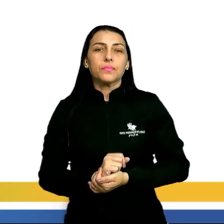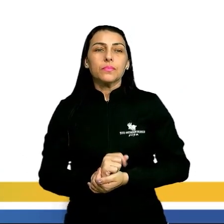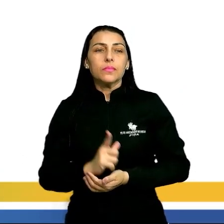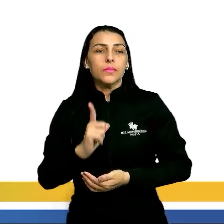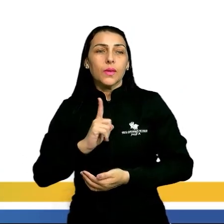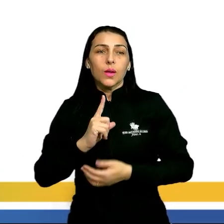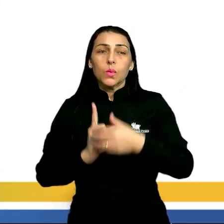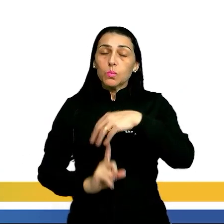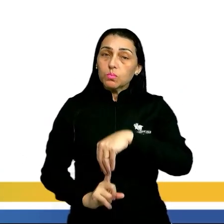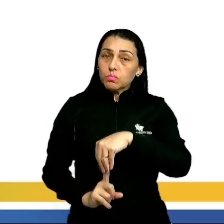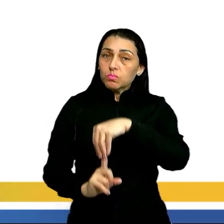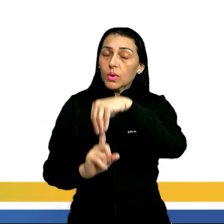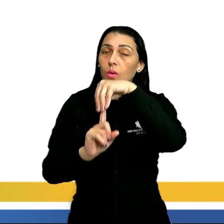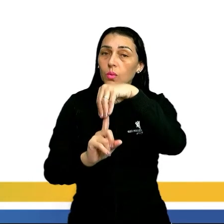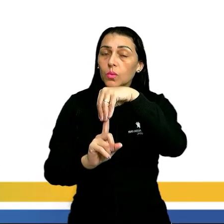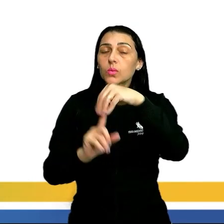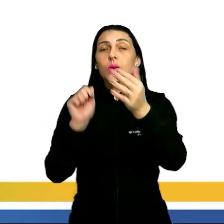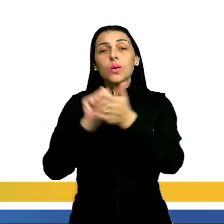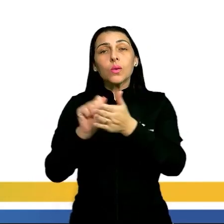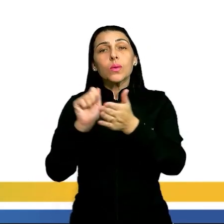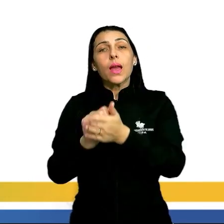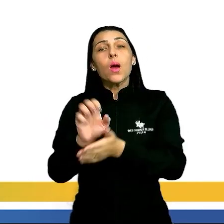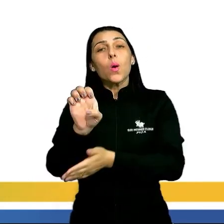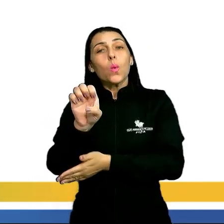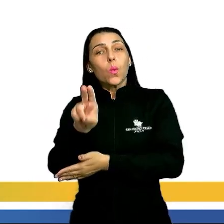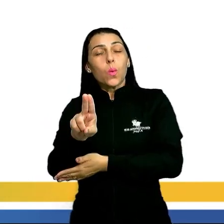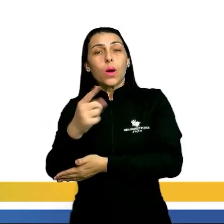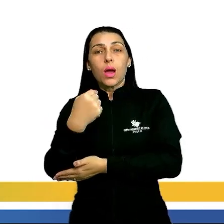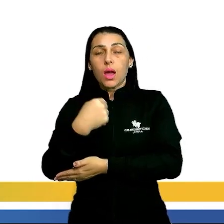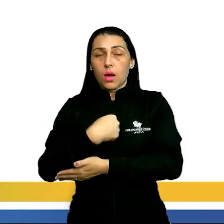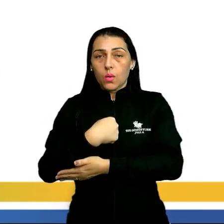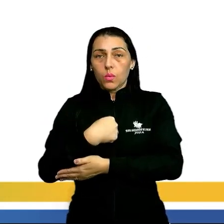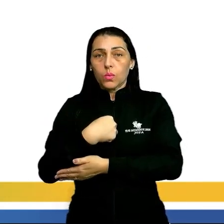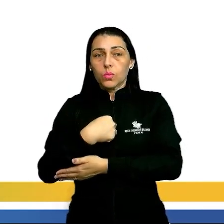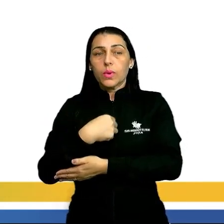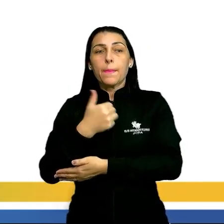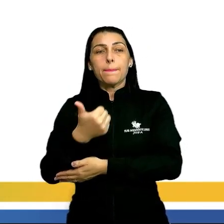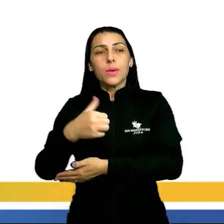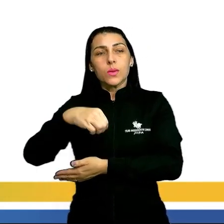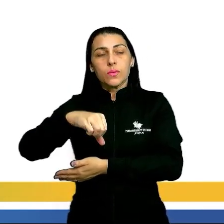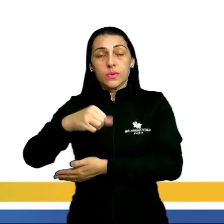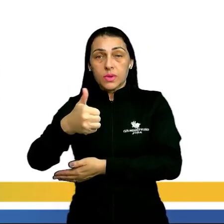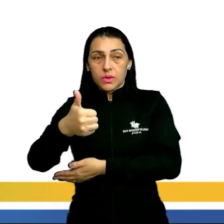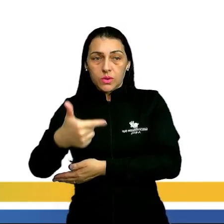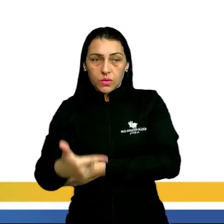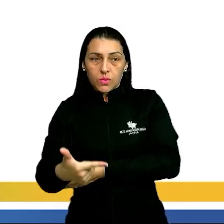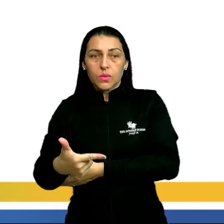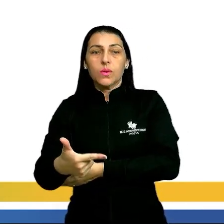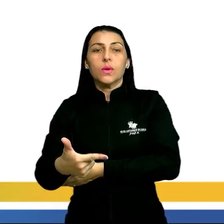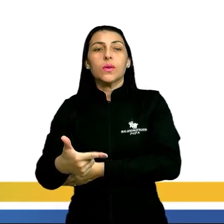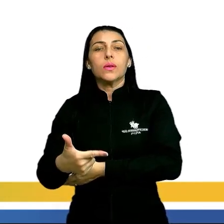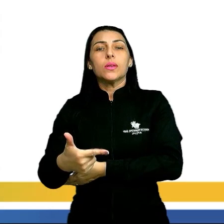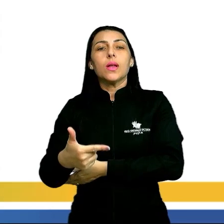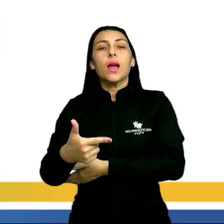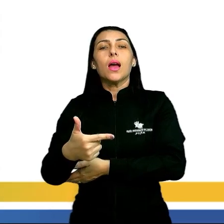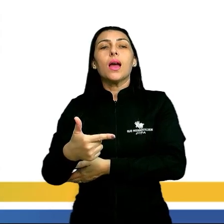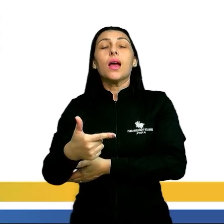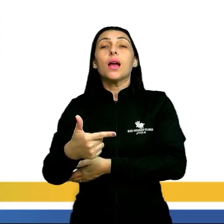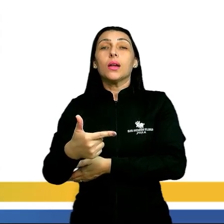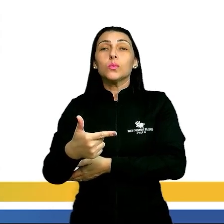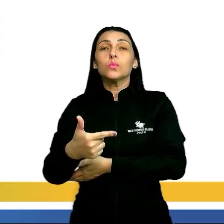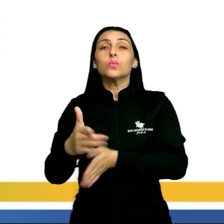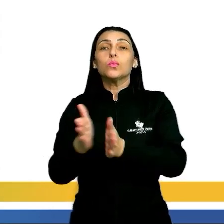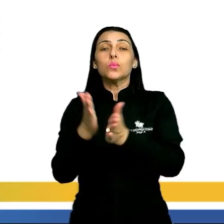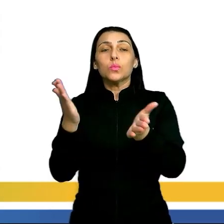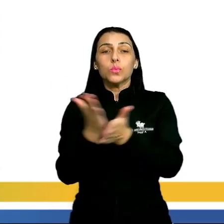Ele tem uma única obra publicada aí, que é o Eu, intitulada Eu, em 1912. Augusto dos Anjos publicou essa